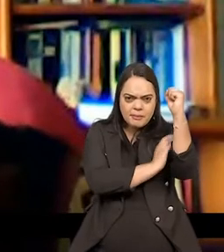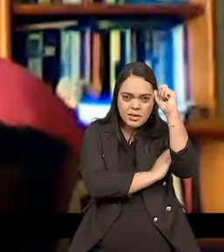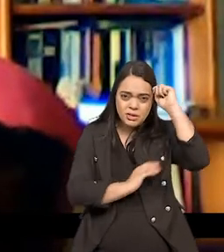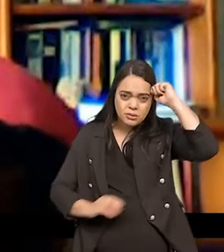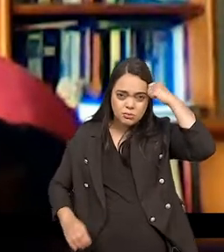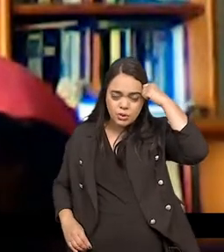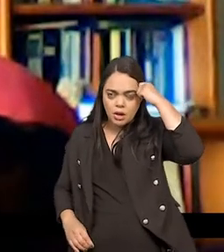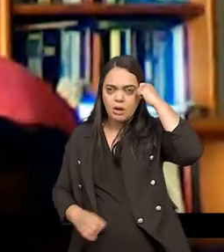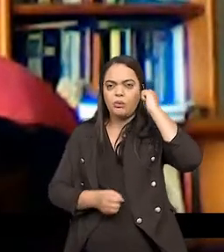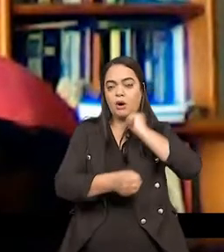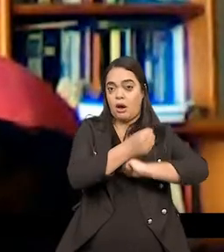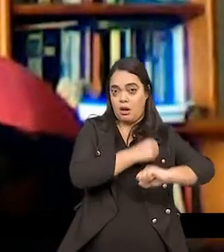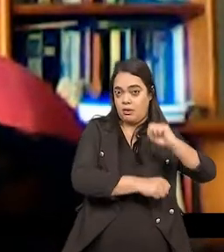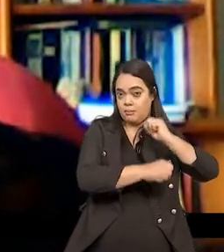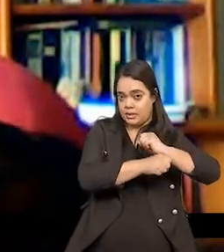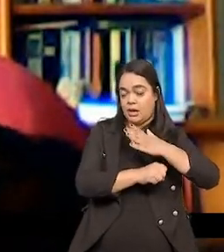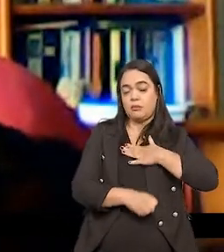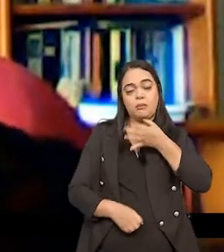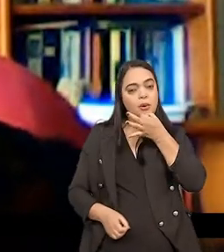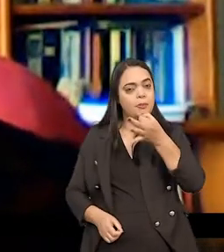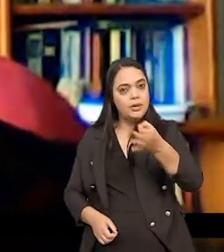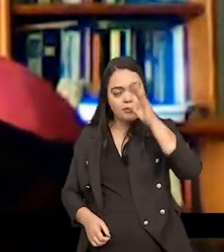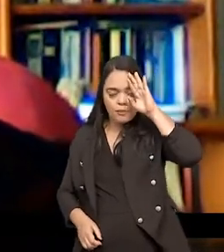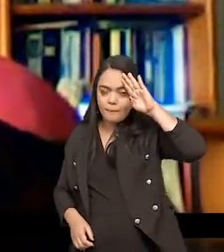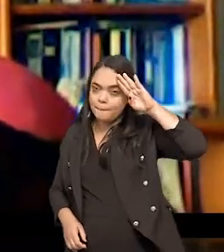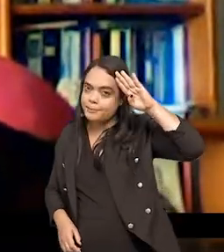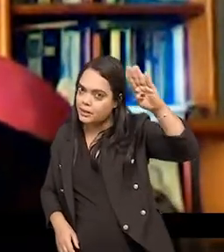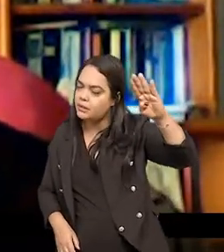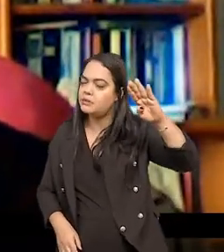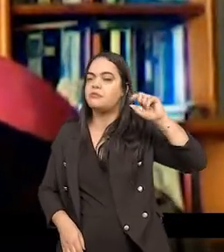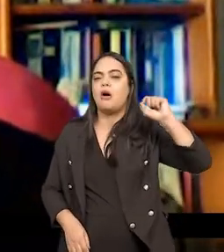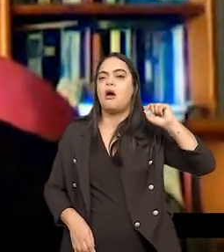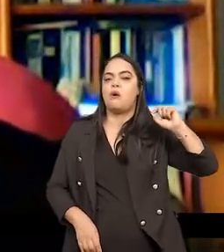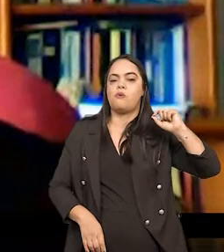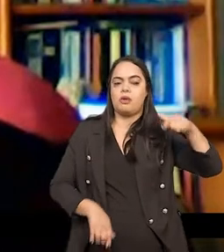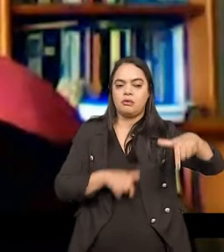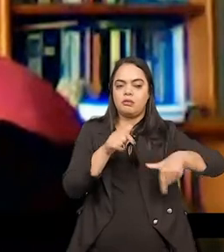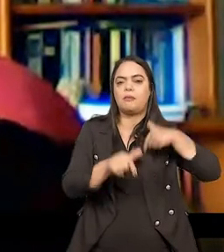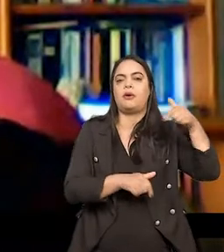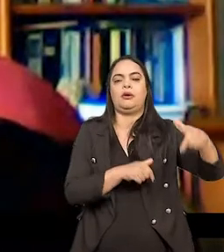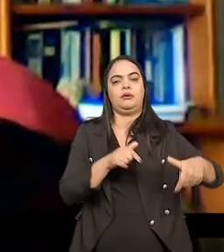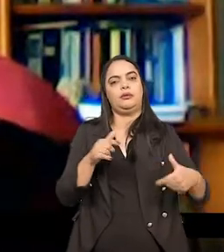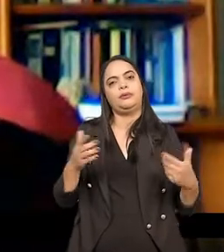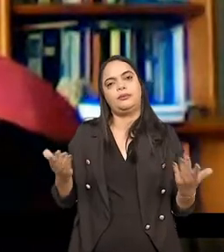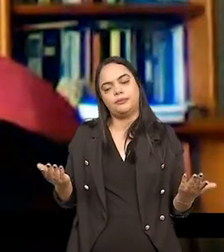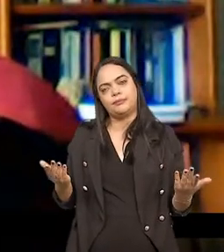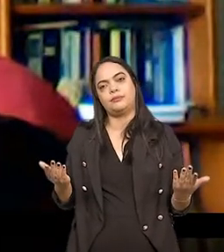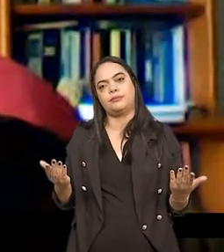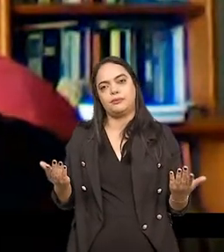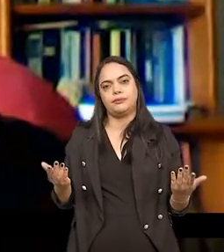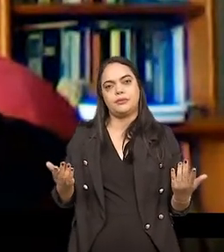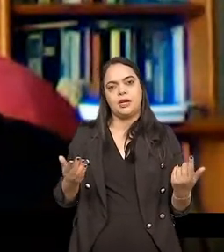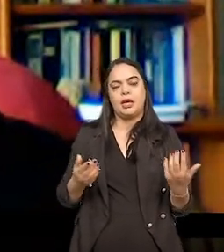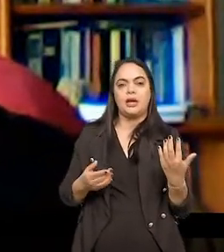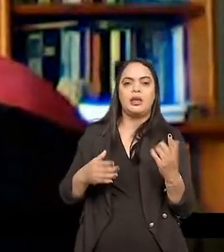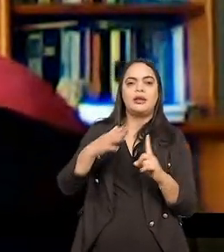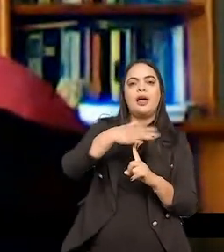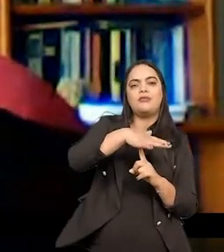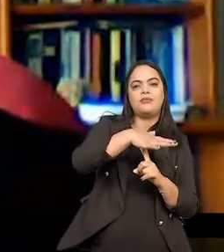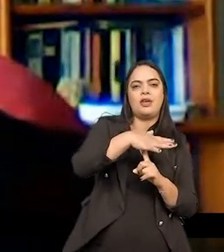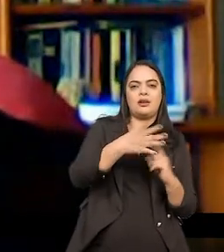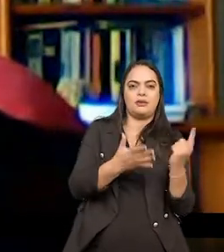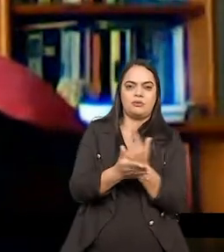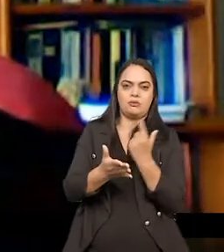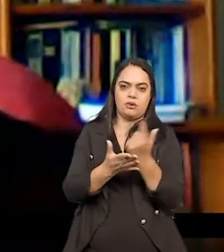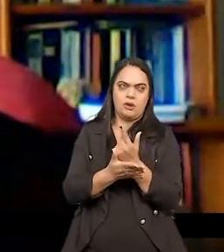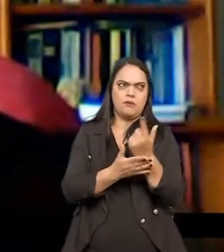passado, pelo menos na minha avaliação, no campo da história, foi o que mais chamou a atenção, e na Feira do Livro do ano retrasado, que ano passado